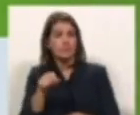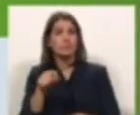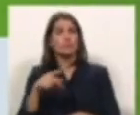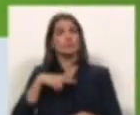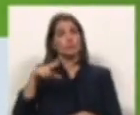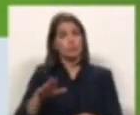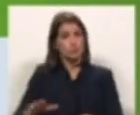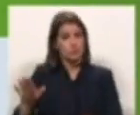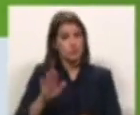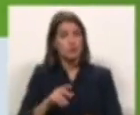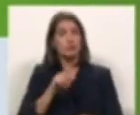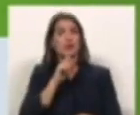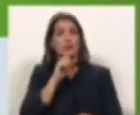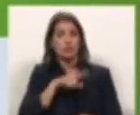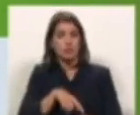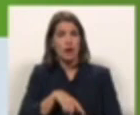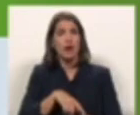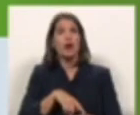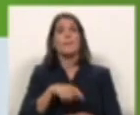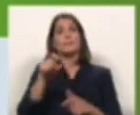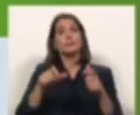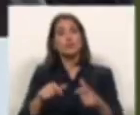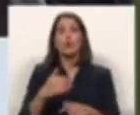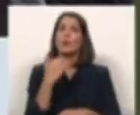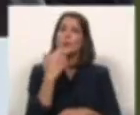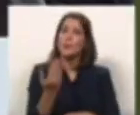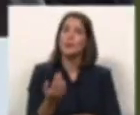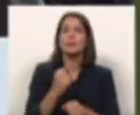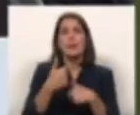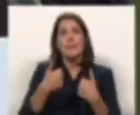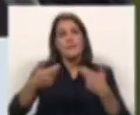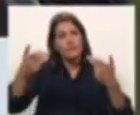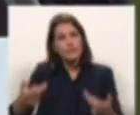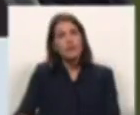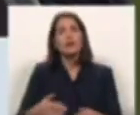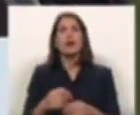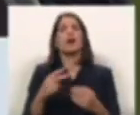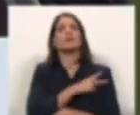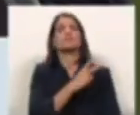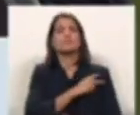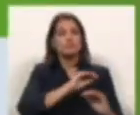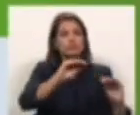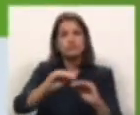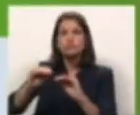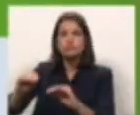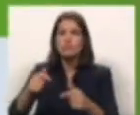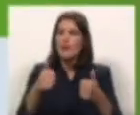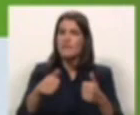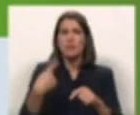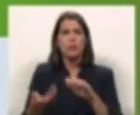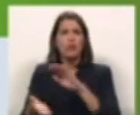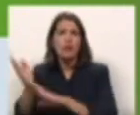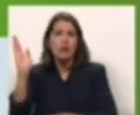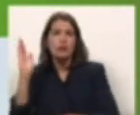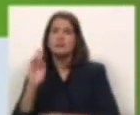é capaz de ter os seus melhores talentos que não anda a formar talentos nas universidades para exportar